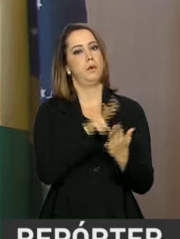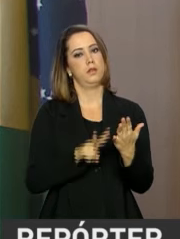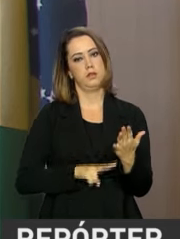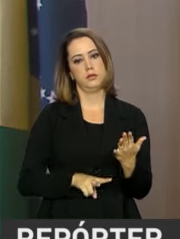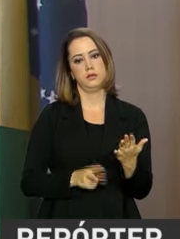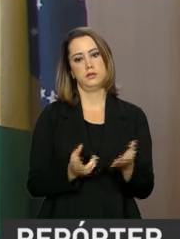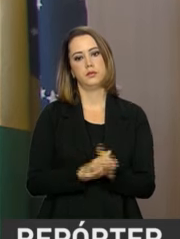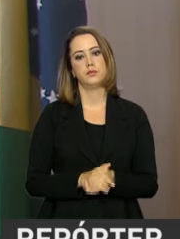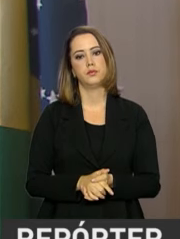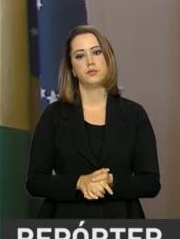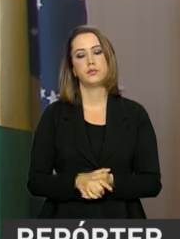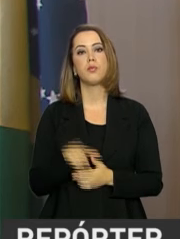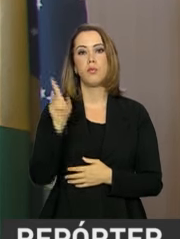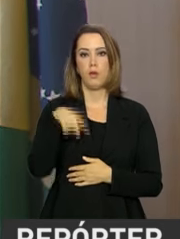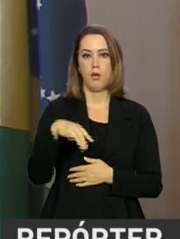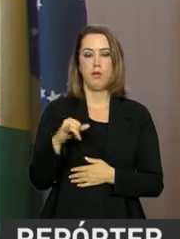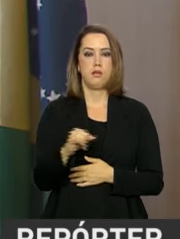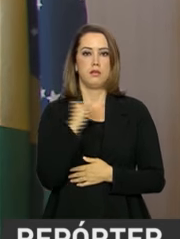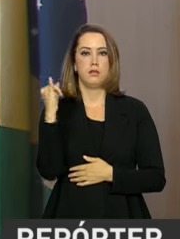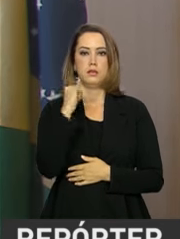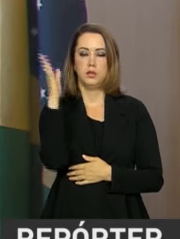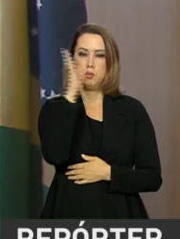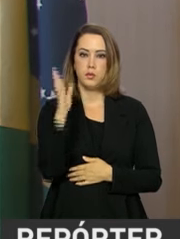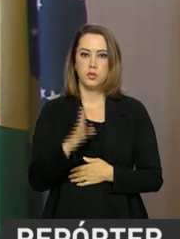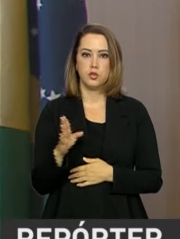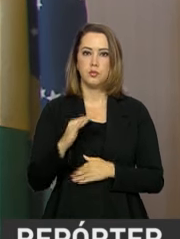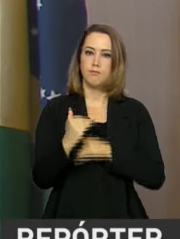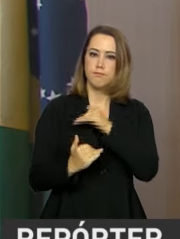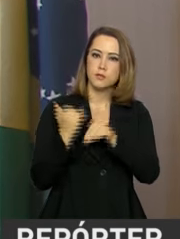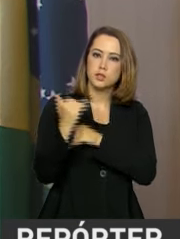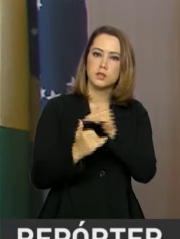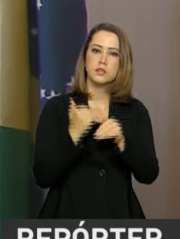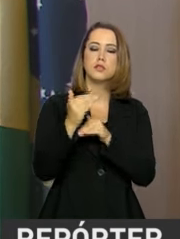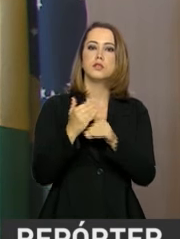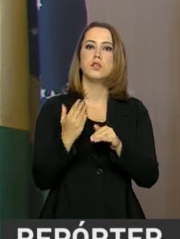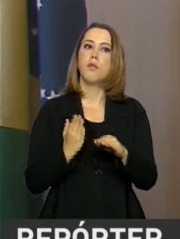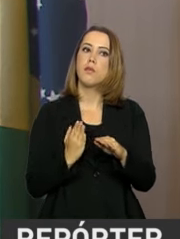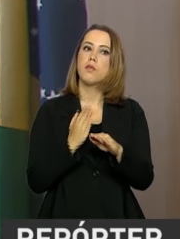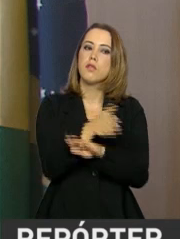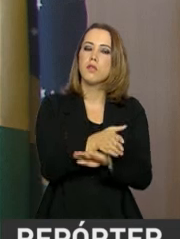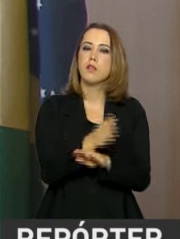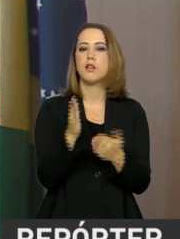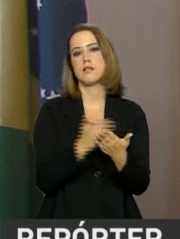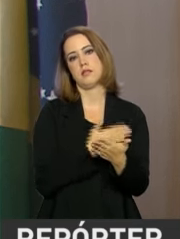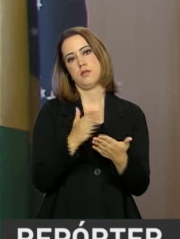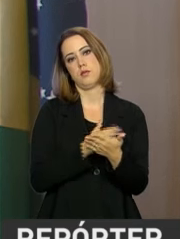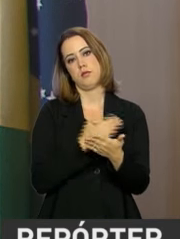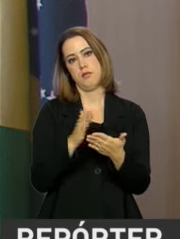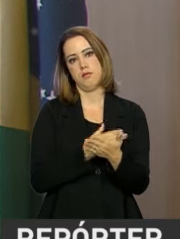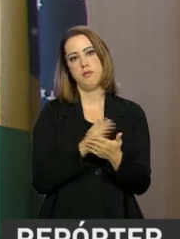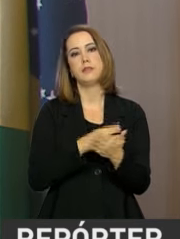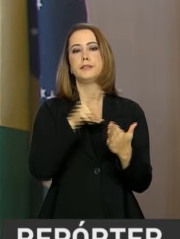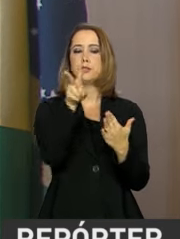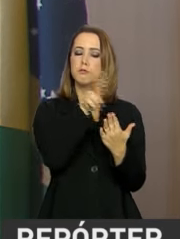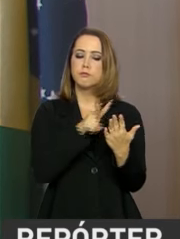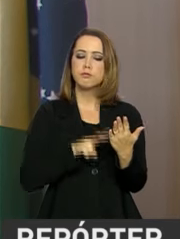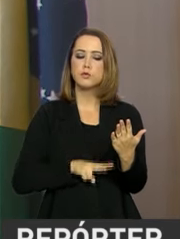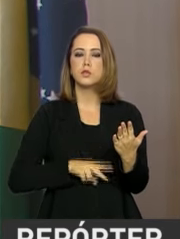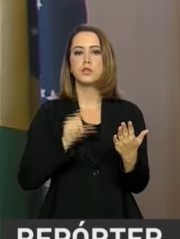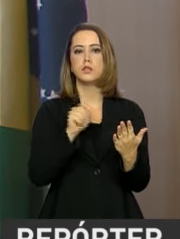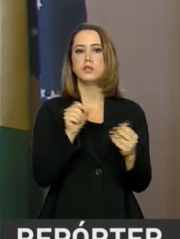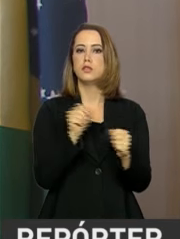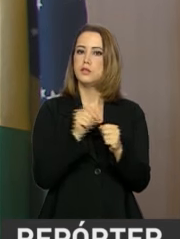para o Brasil, para desenvolver e dar acesso ao livro, à leitura, fazer com que os